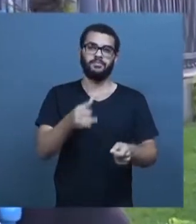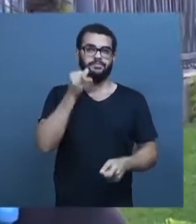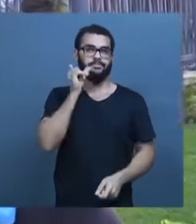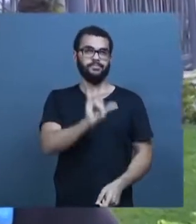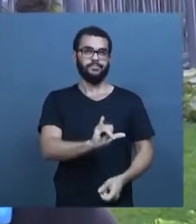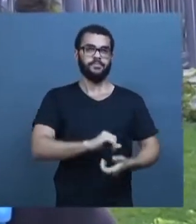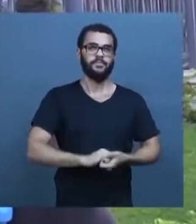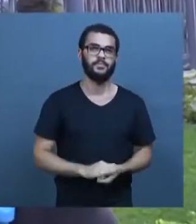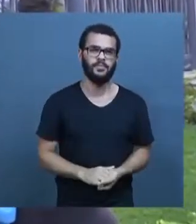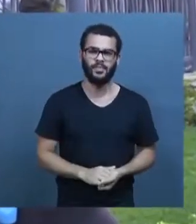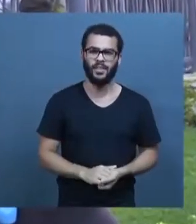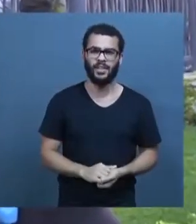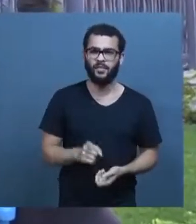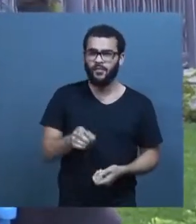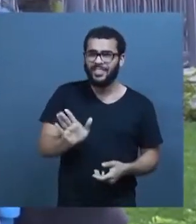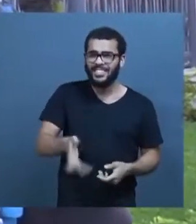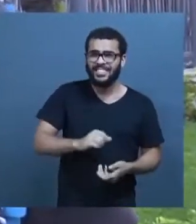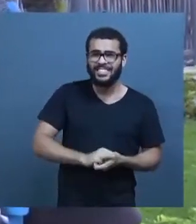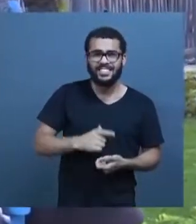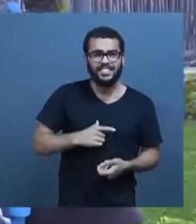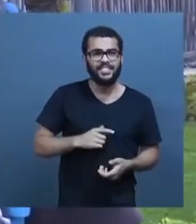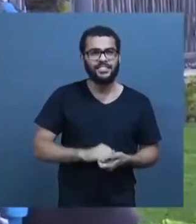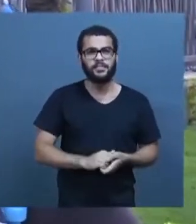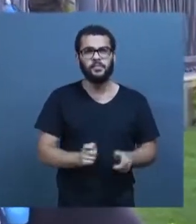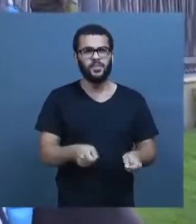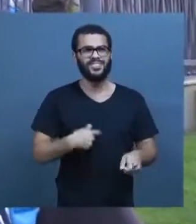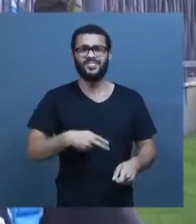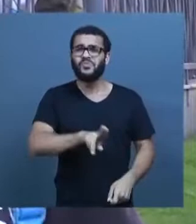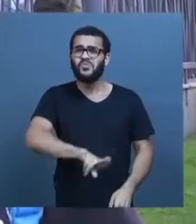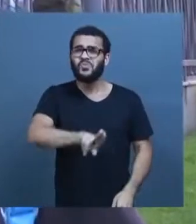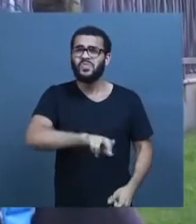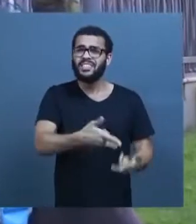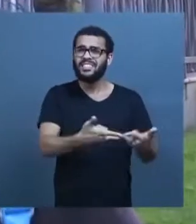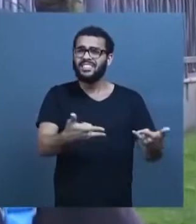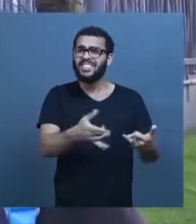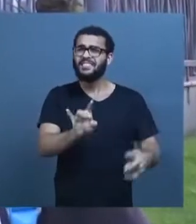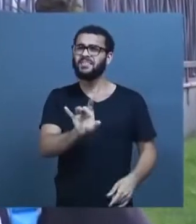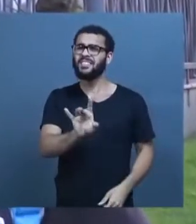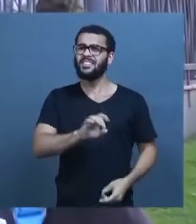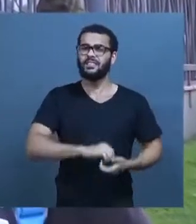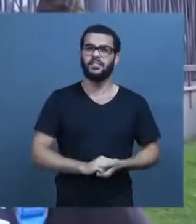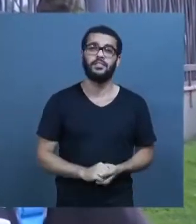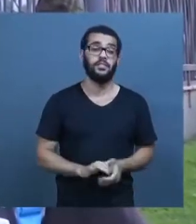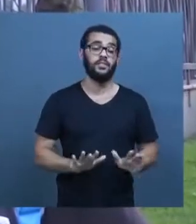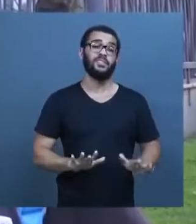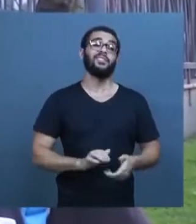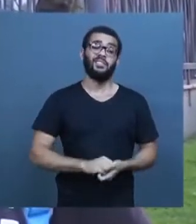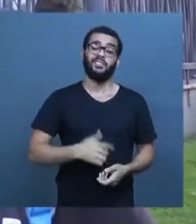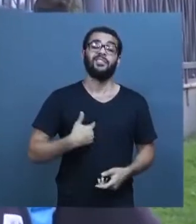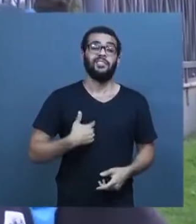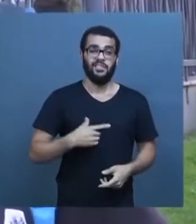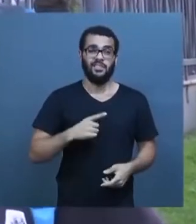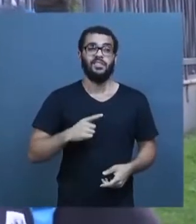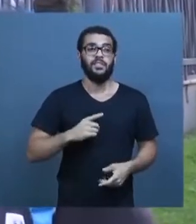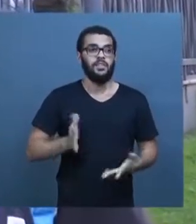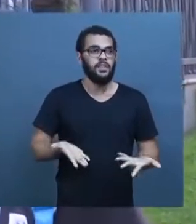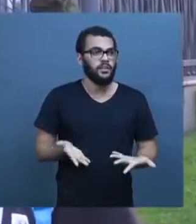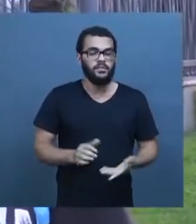Adriano, alguma vez na vida você teve o desgosto de entrar no cheque especial? Tive. E não consigo mais sair.